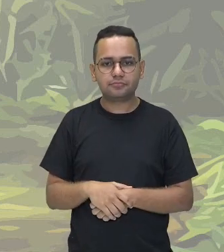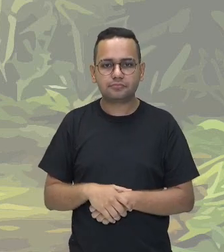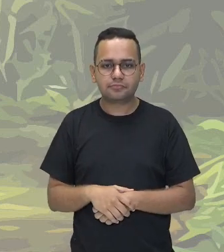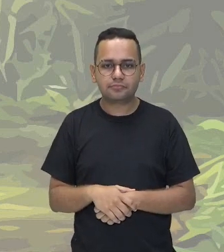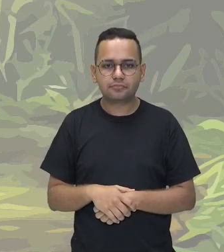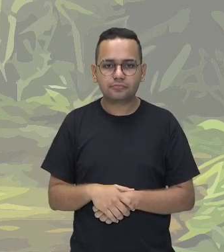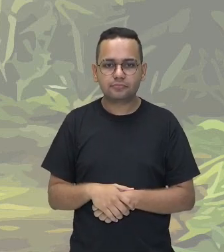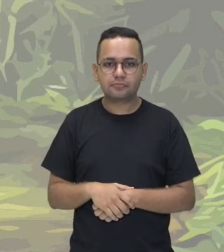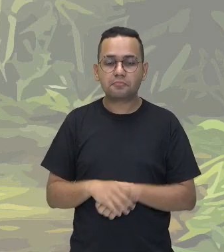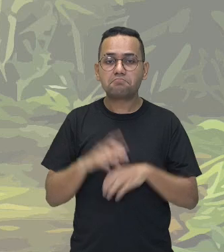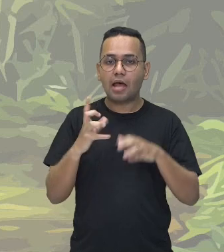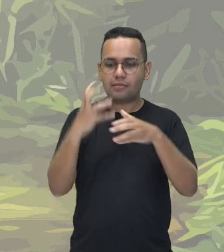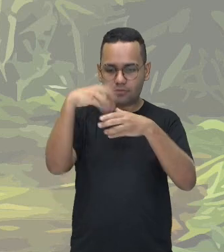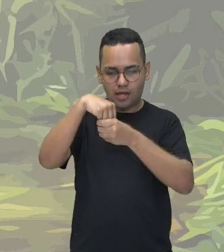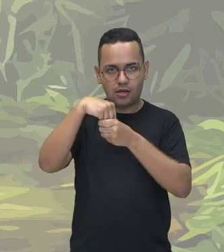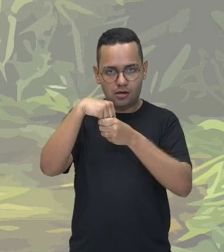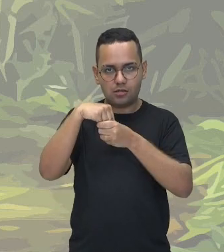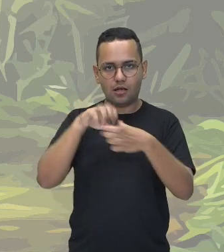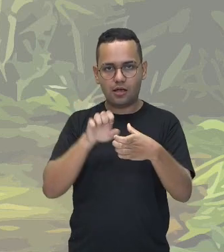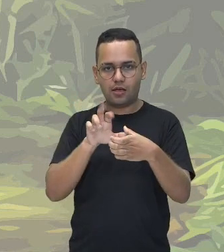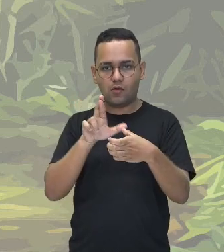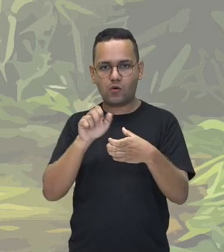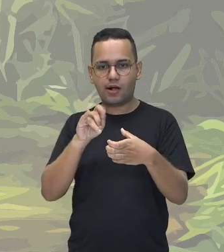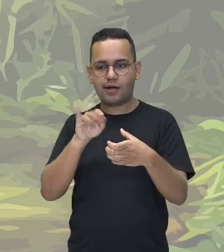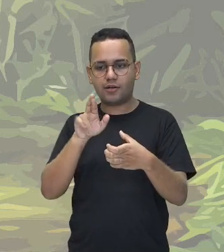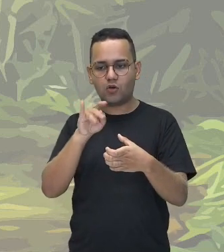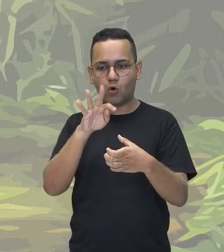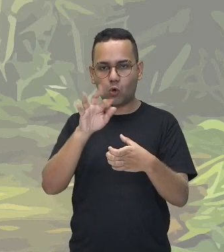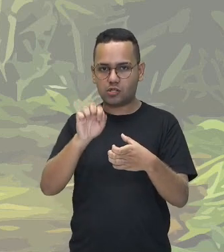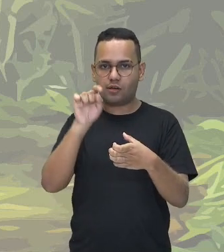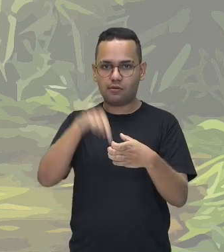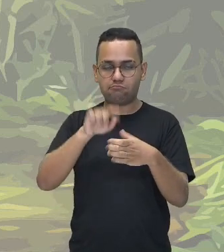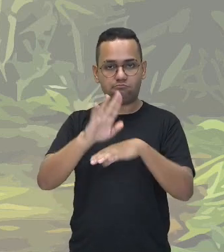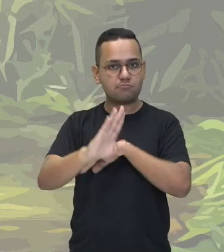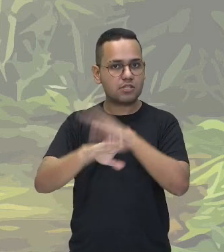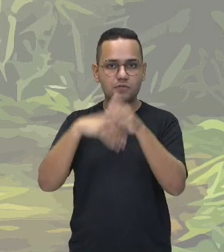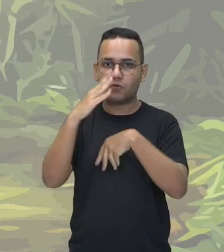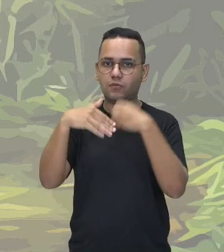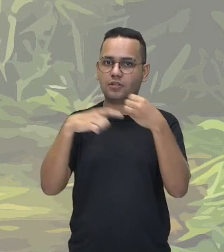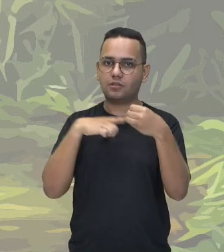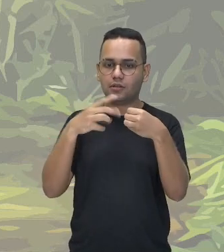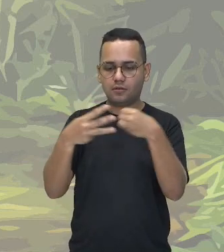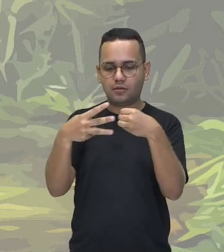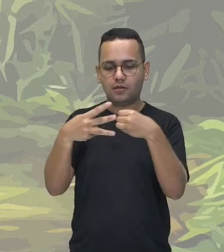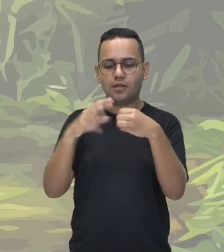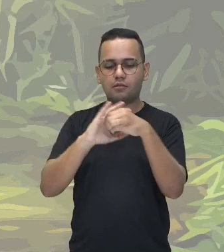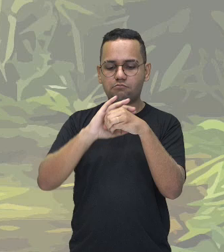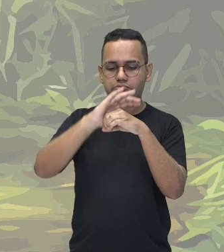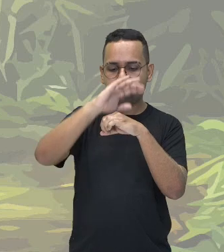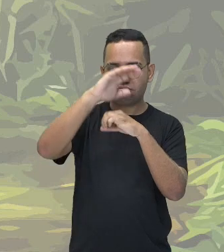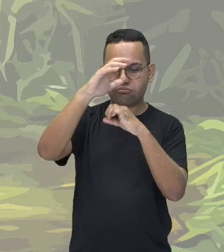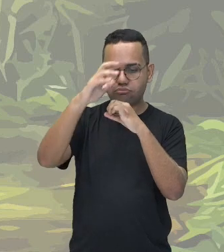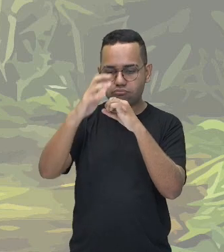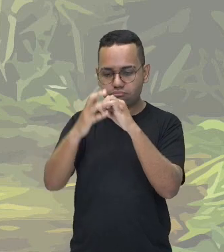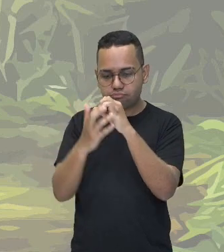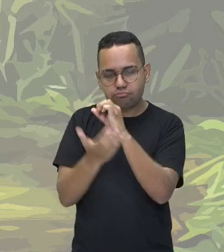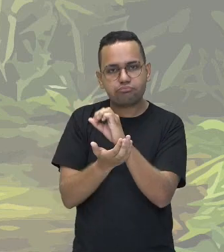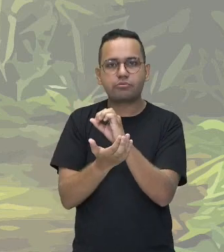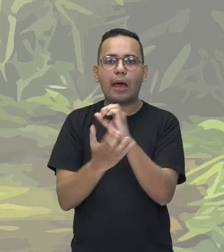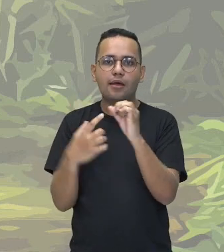tipo eucariótica, que é a célula mais evoluída, que tem uma membrana nuclear bem